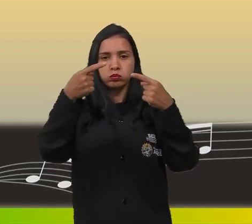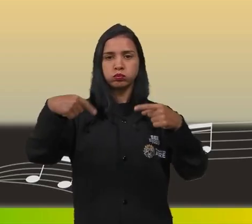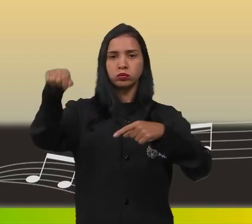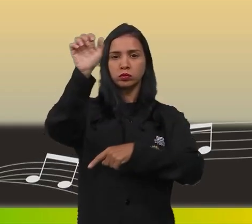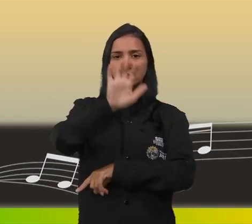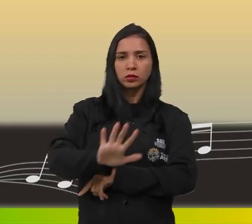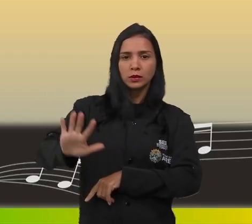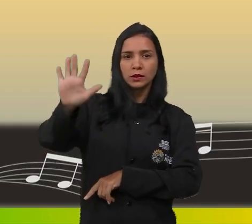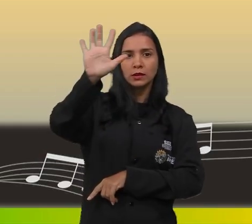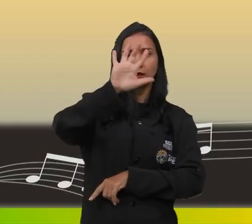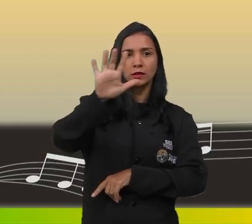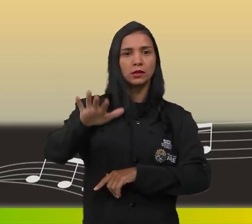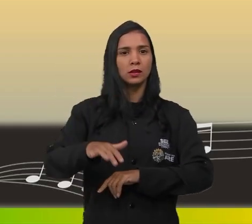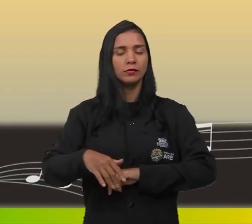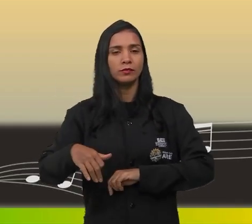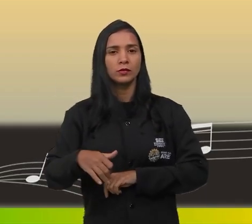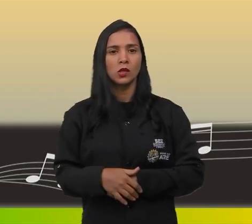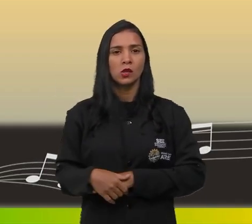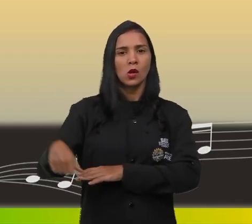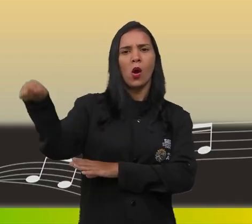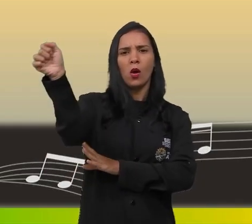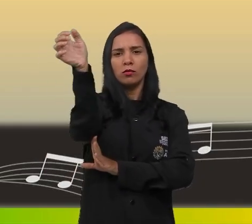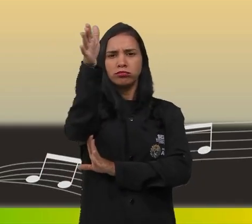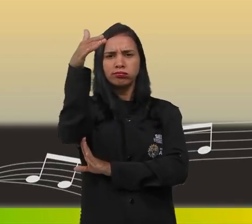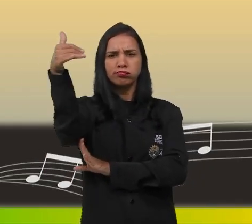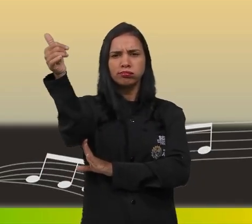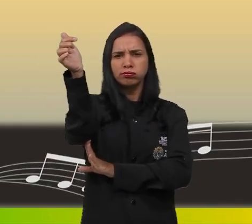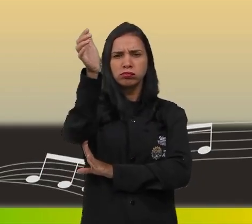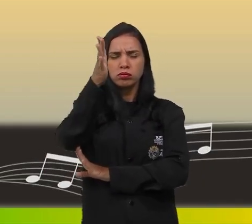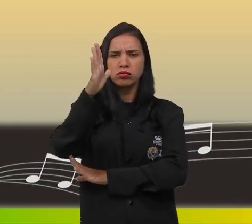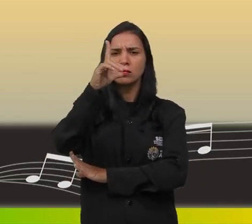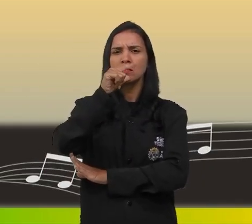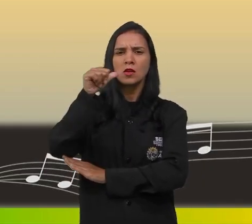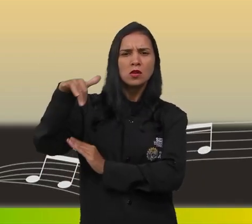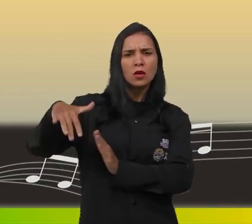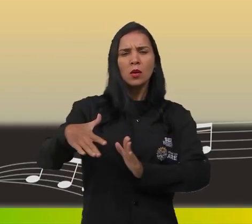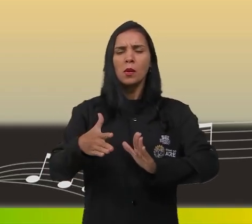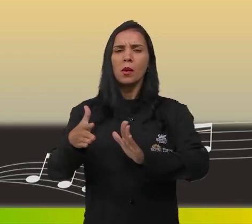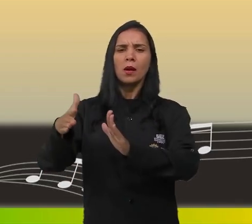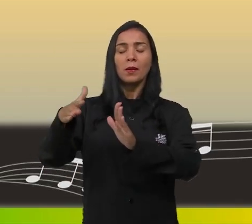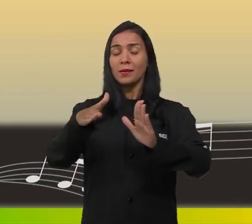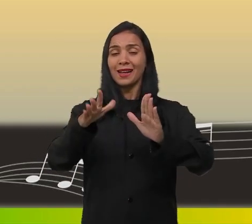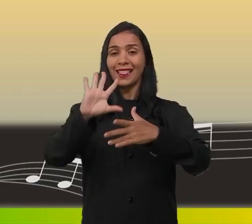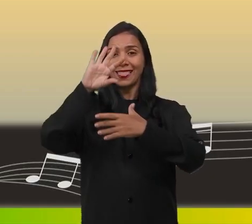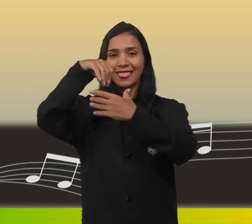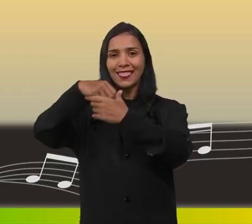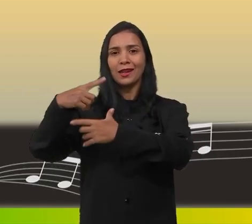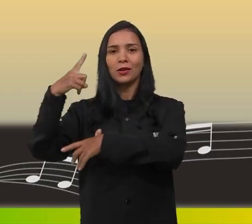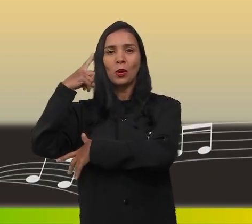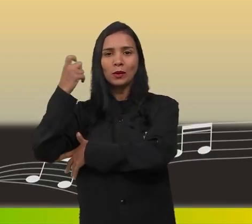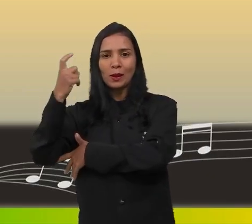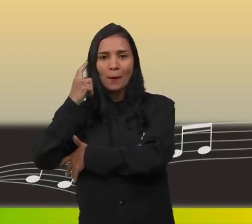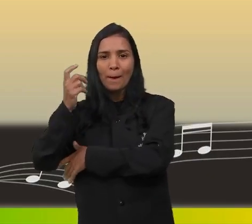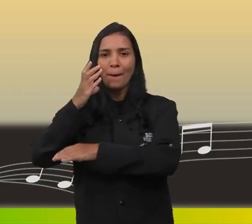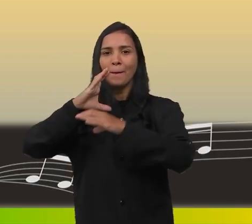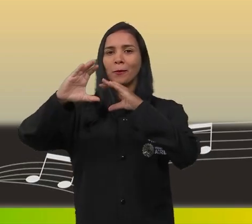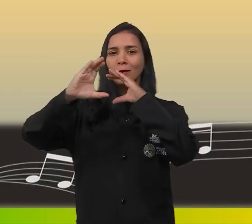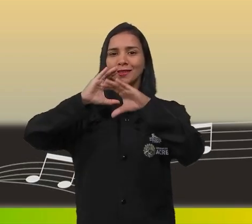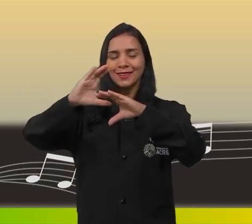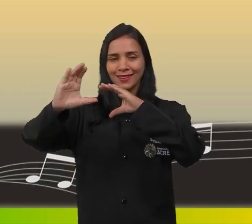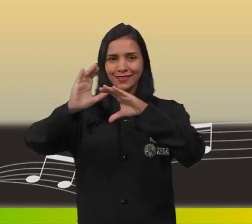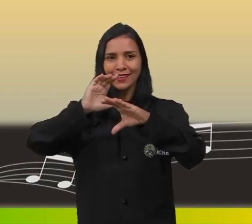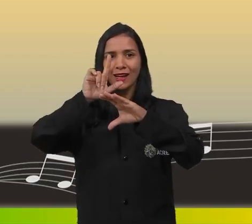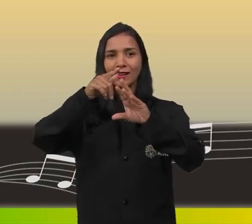demora mais que o sidas? Isso é o ritmo da música, que dá-se aqui na ênfase da letra, né? Onde entra aqui